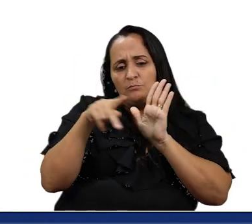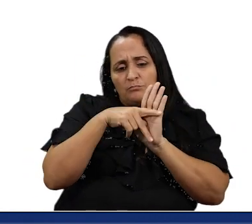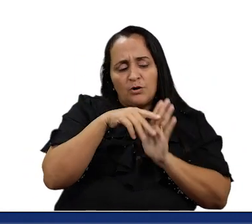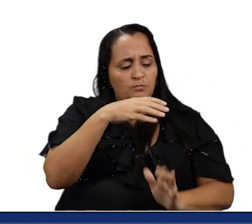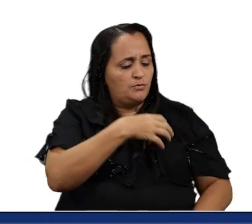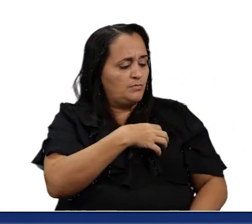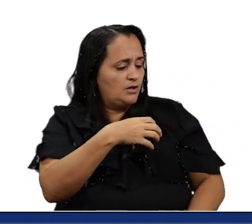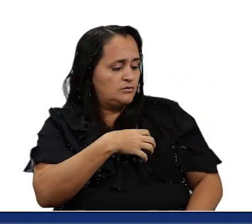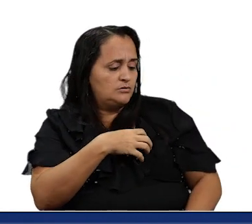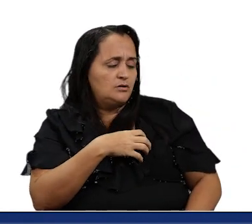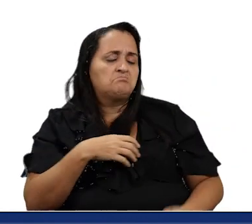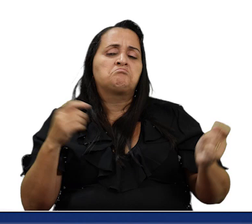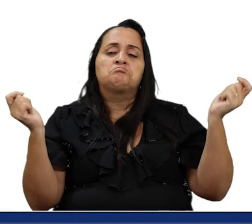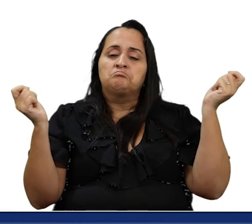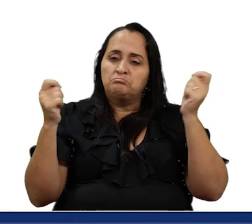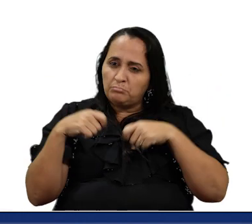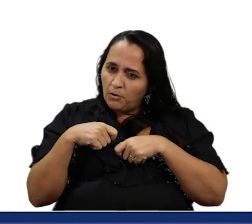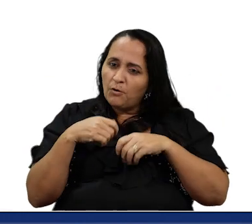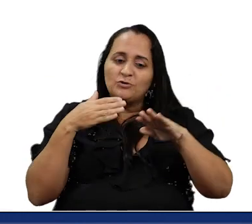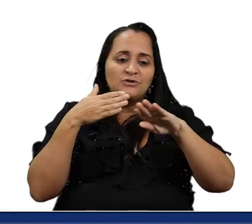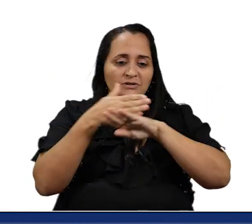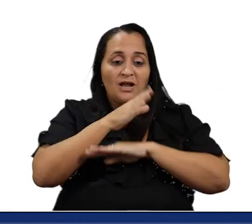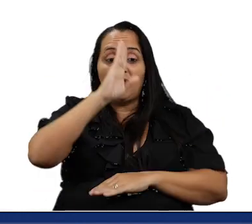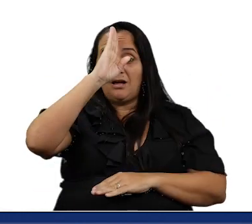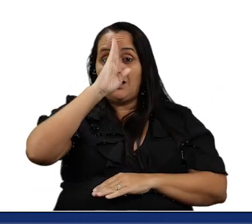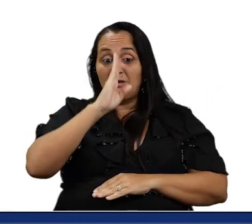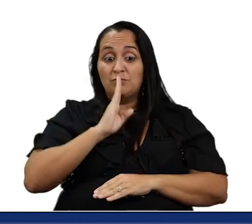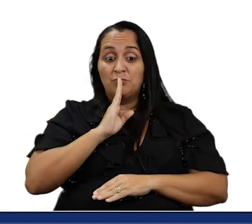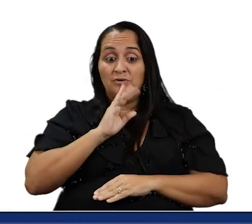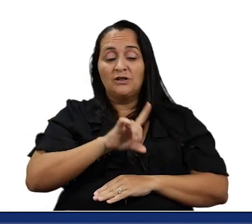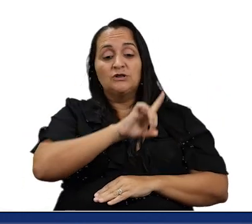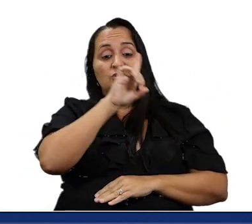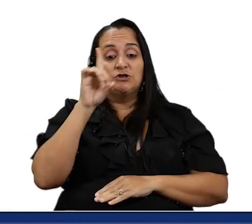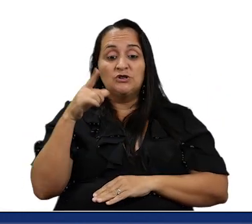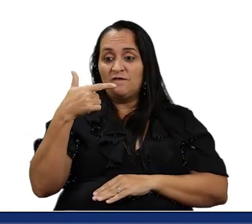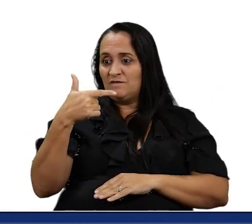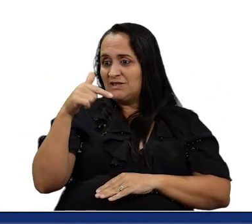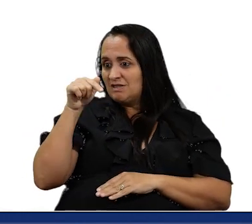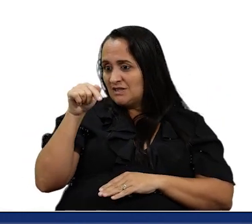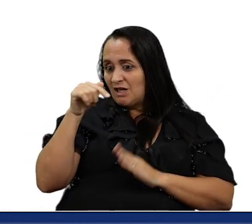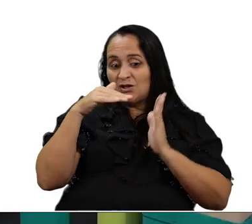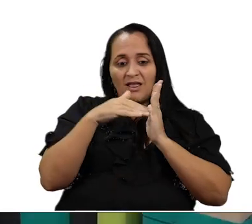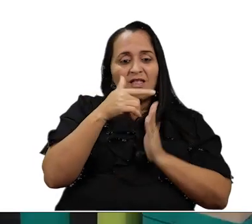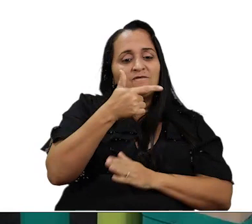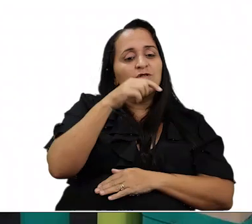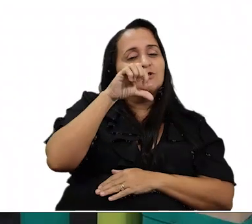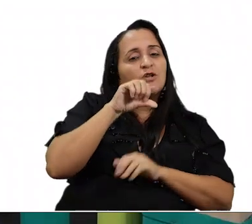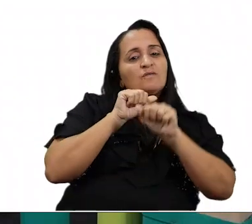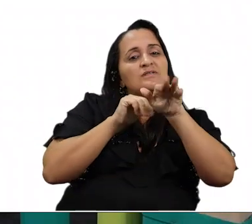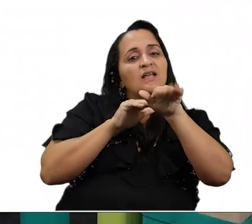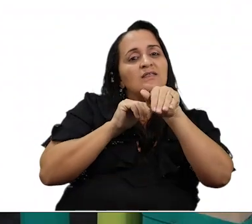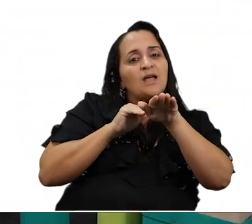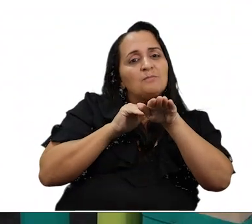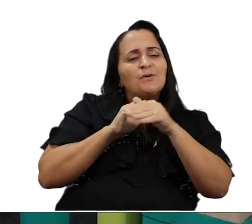visitações gratuitas entre os dias 27 e 29 de setembro. Então, se